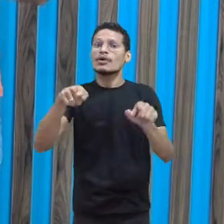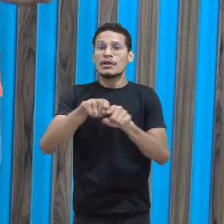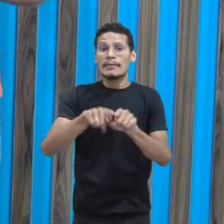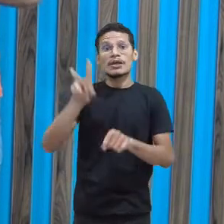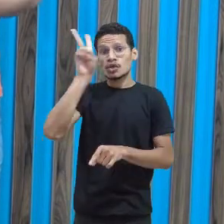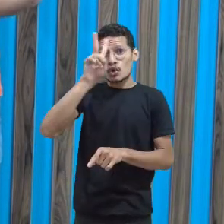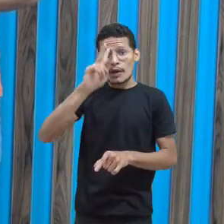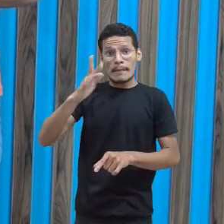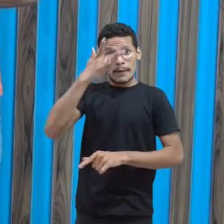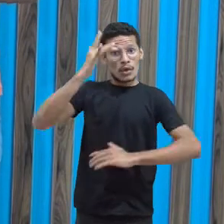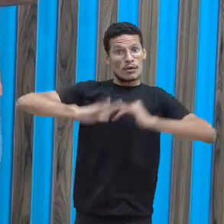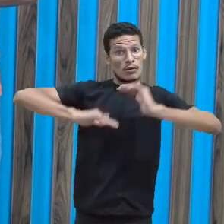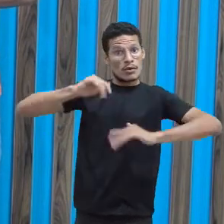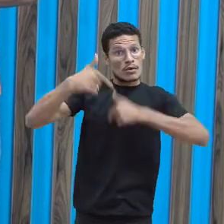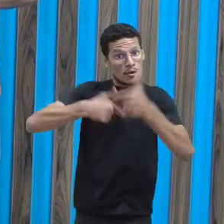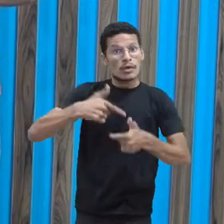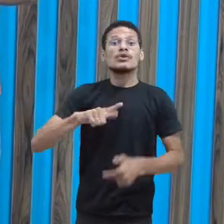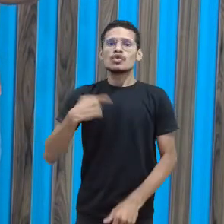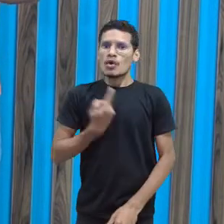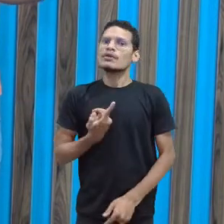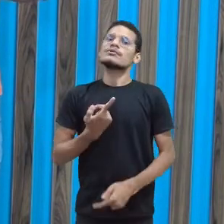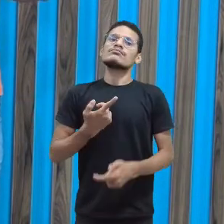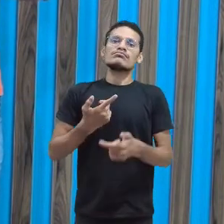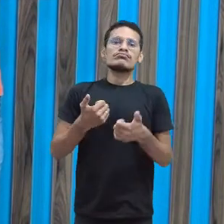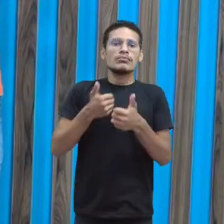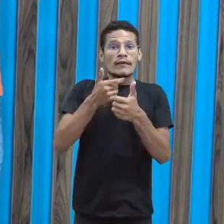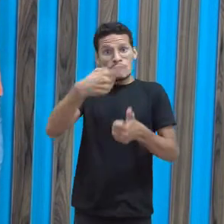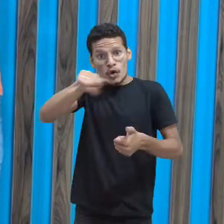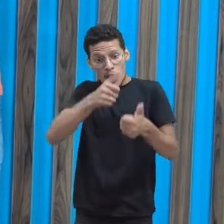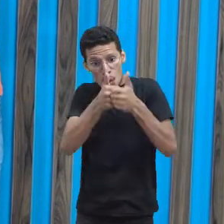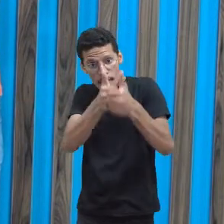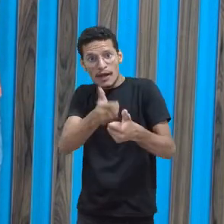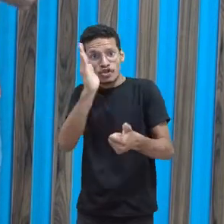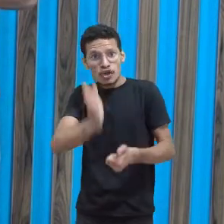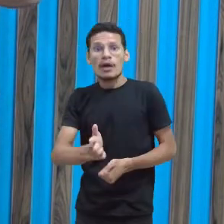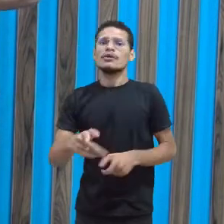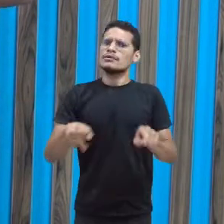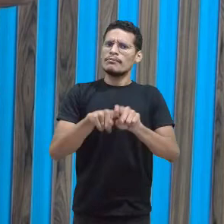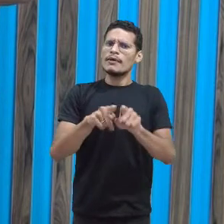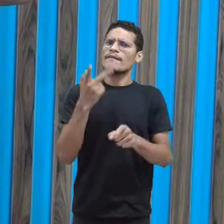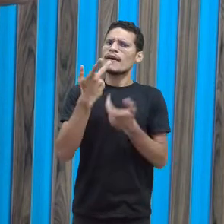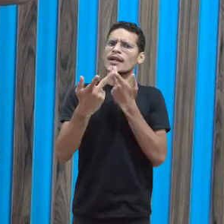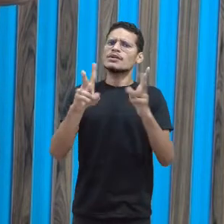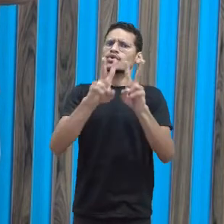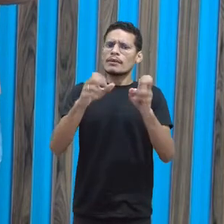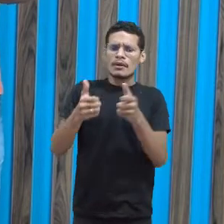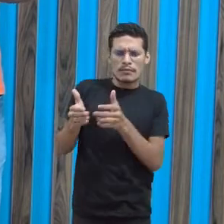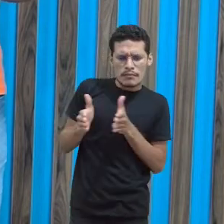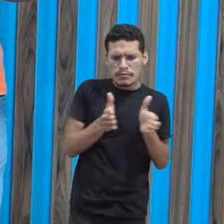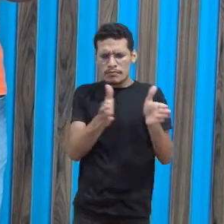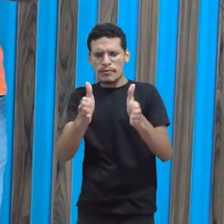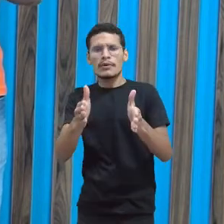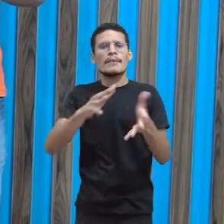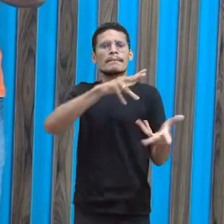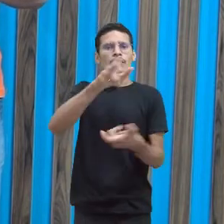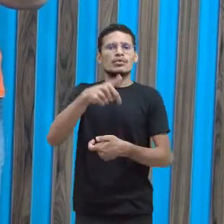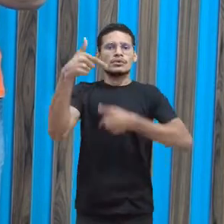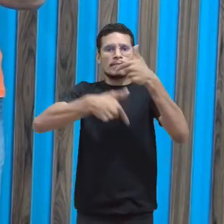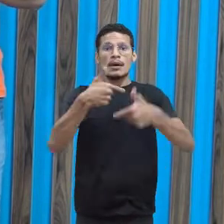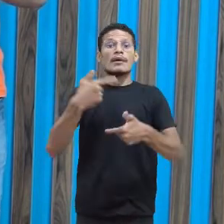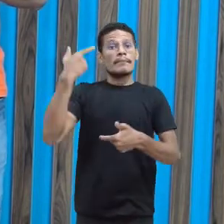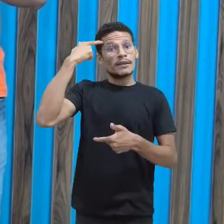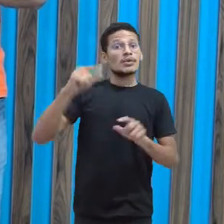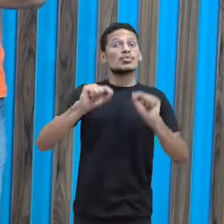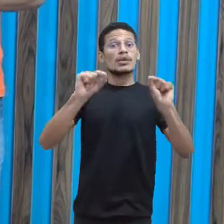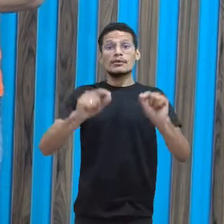vocês acompanharam esse processo aqui conosco. Nós falamos sobre os caminhos do mundo do trabalho, pensando como esse mundo do